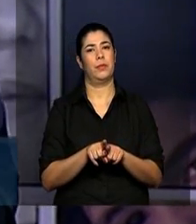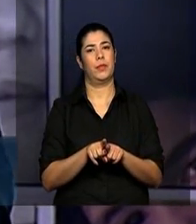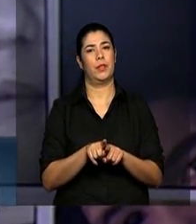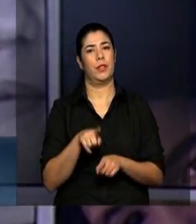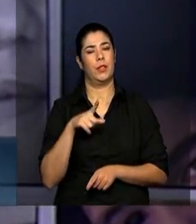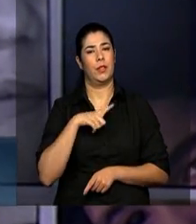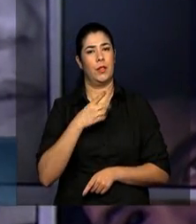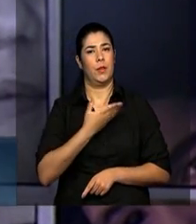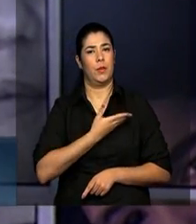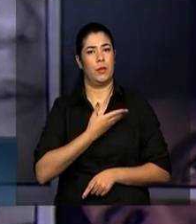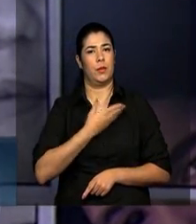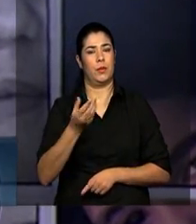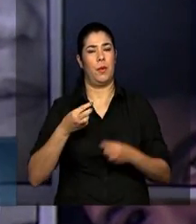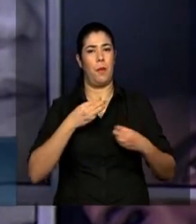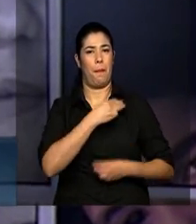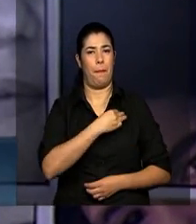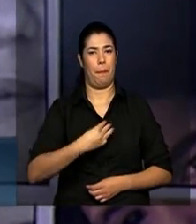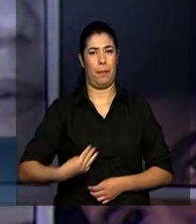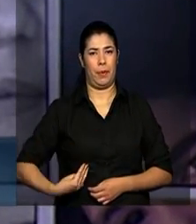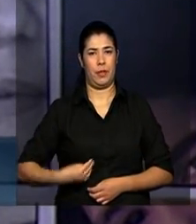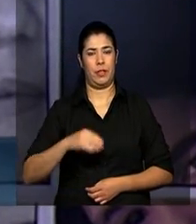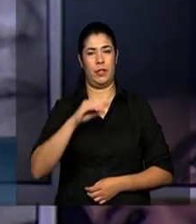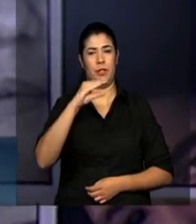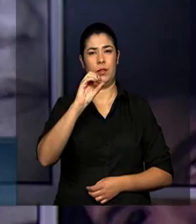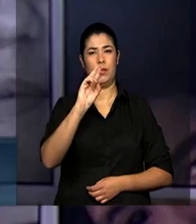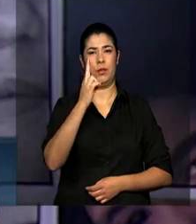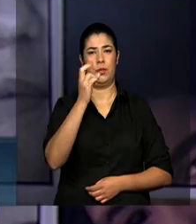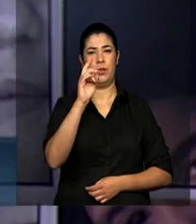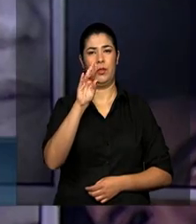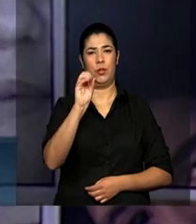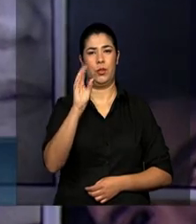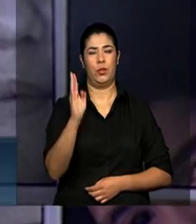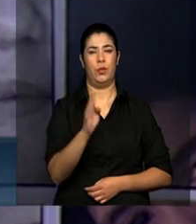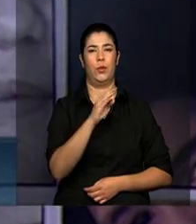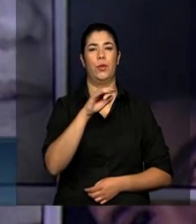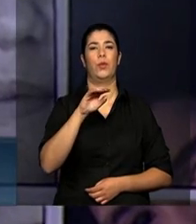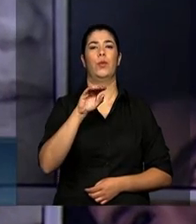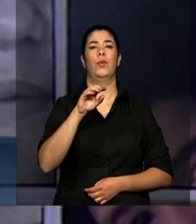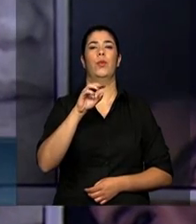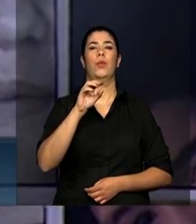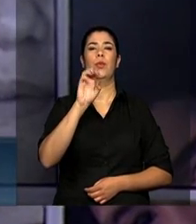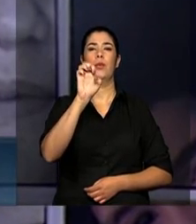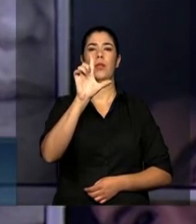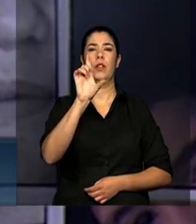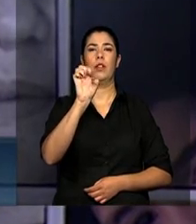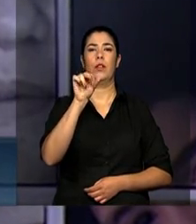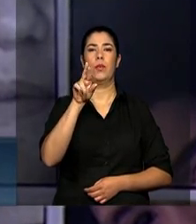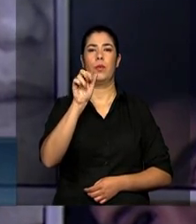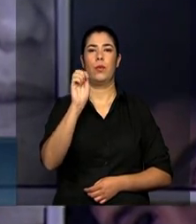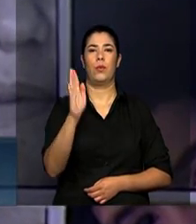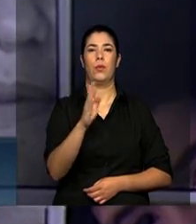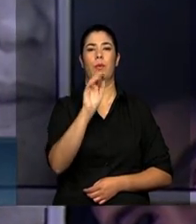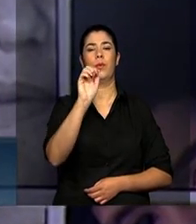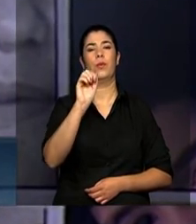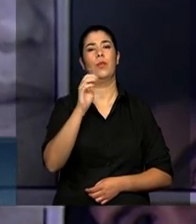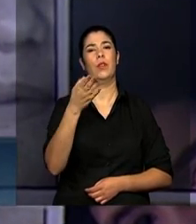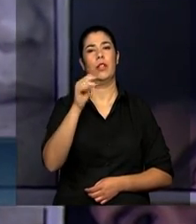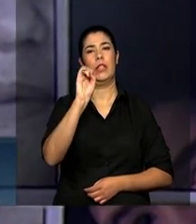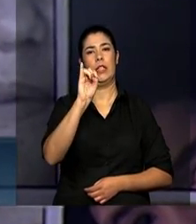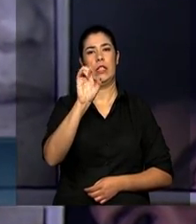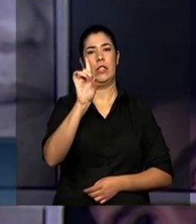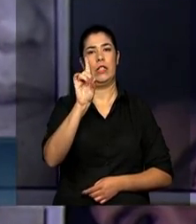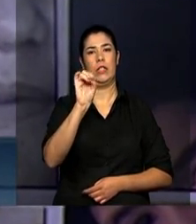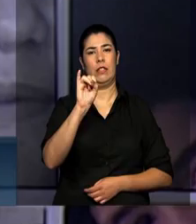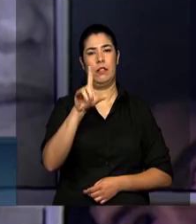ministros Chiouro, ministra Eleonora, ministra Ideli. Alessandra, é muito bom ouvir